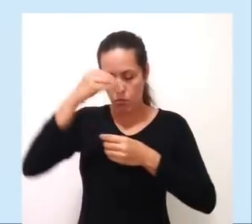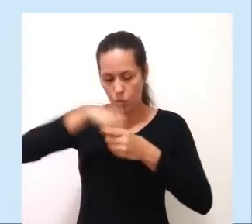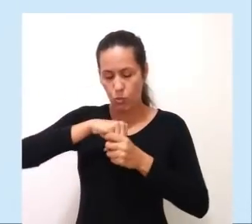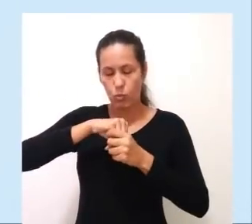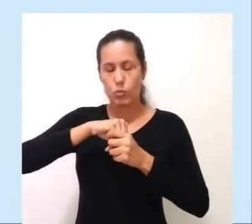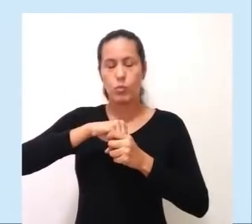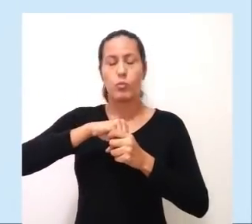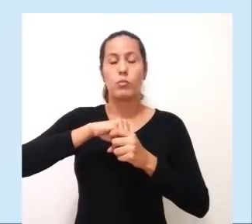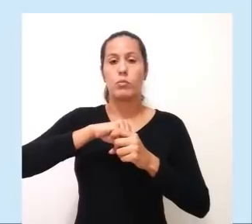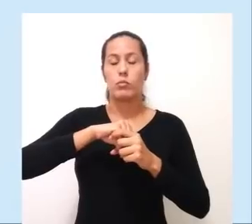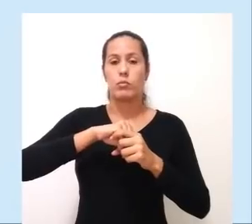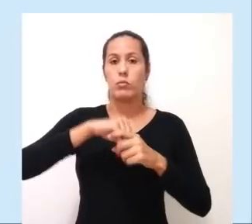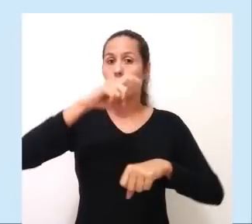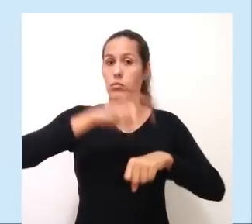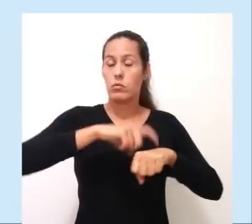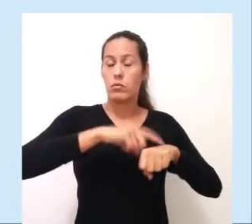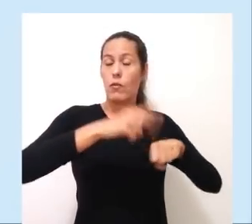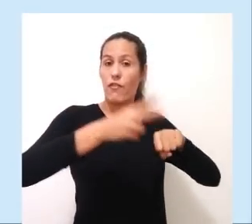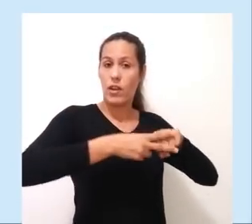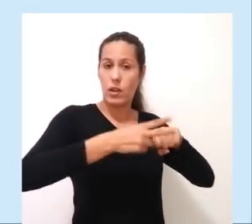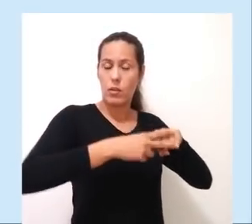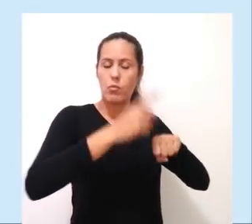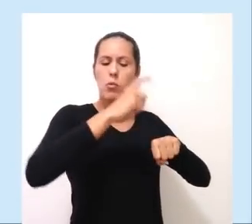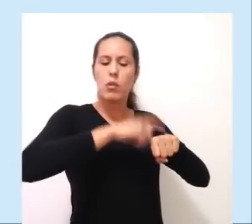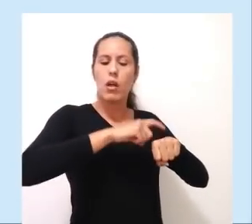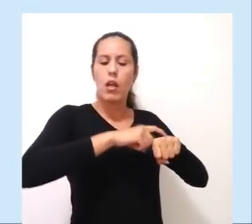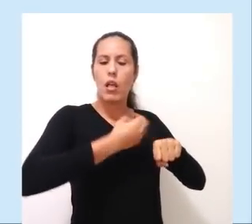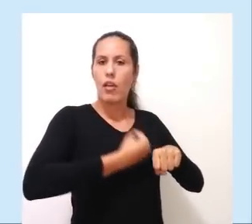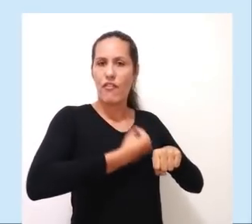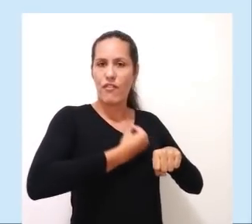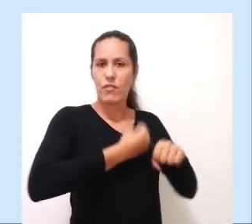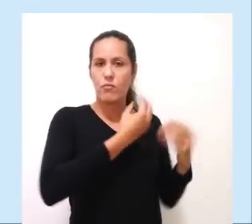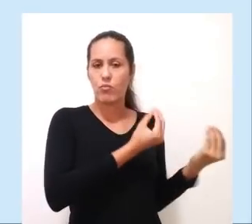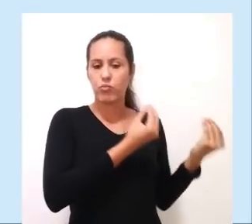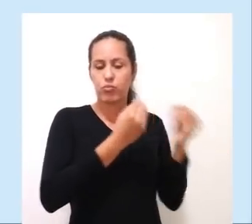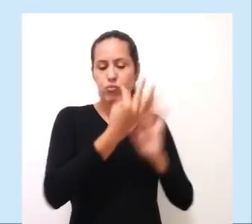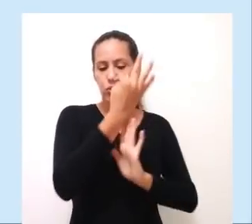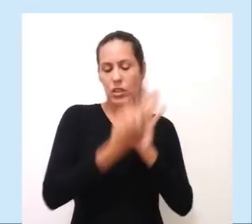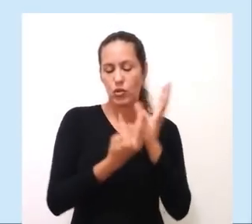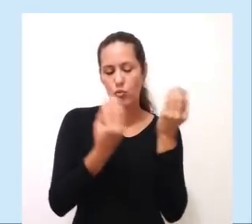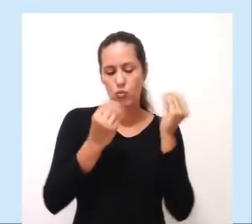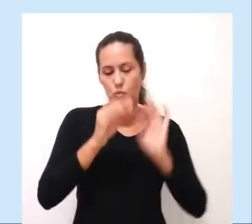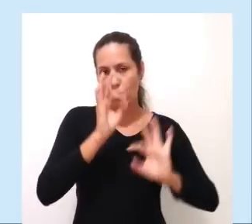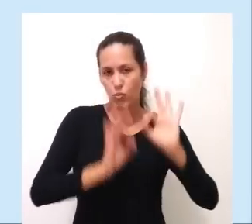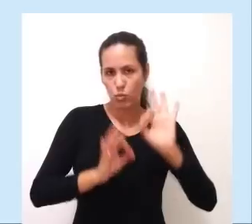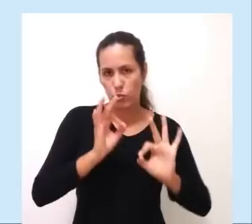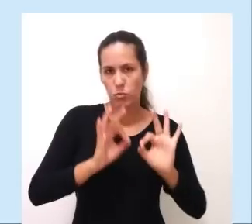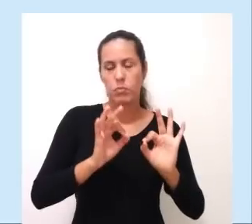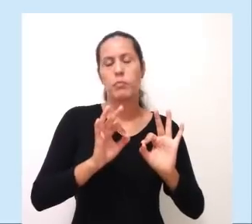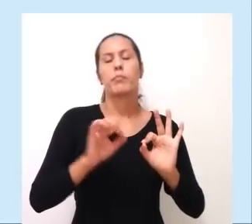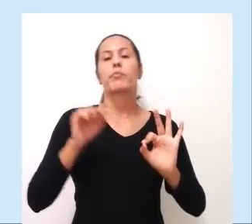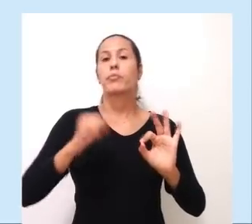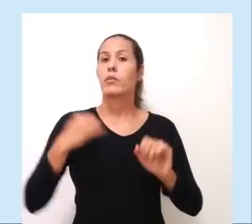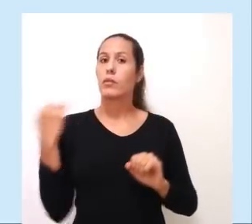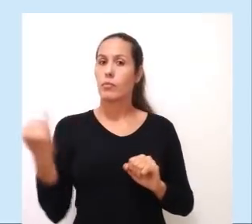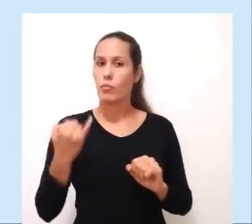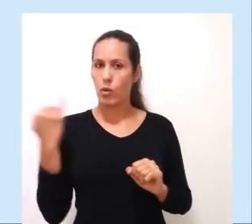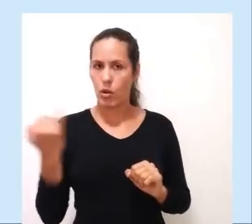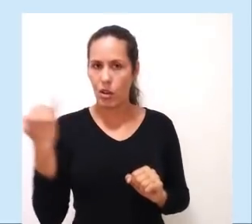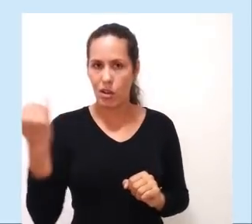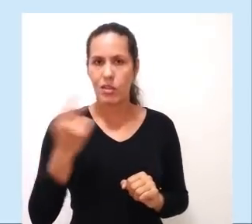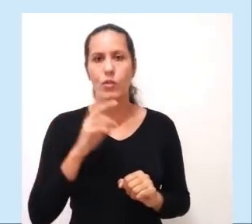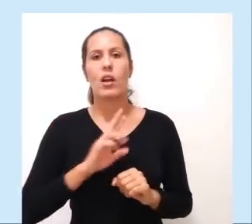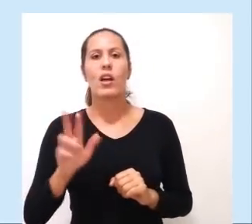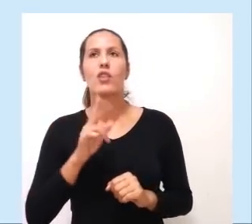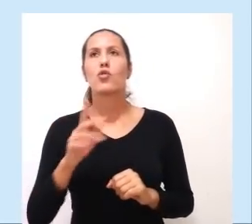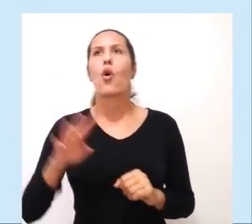de um texto, a notícia, certo? O jornal, o texto jornalístico, são pontos importantes. Não só